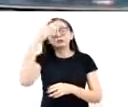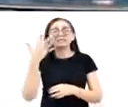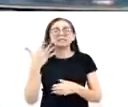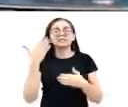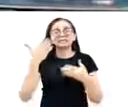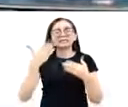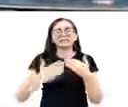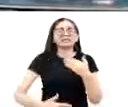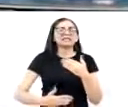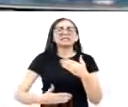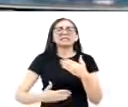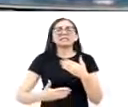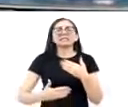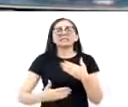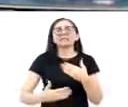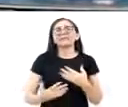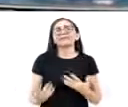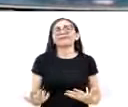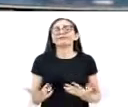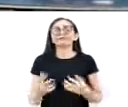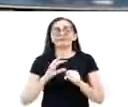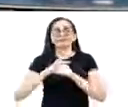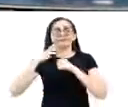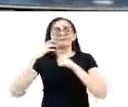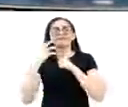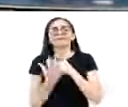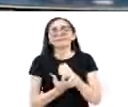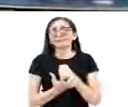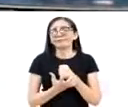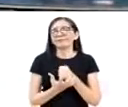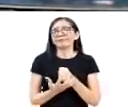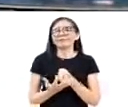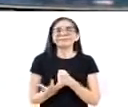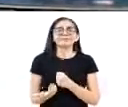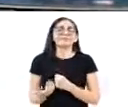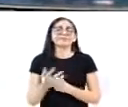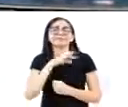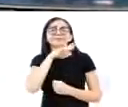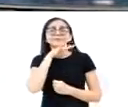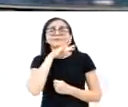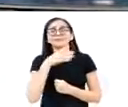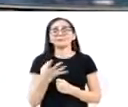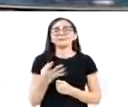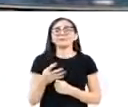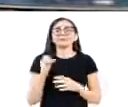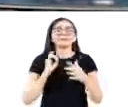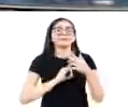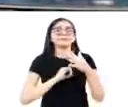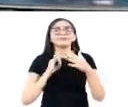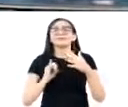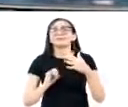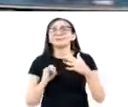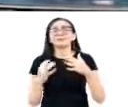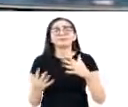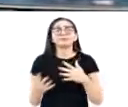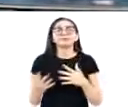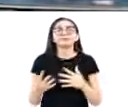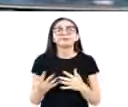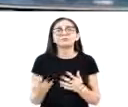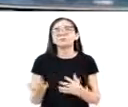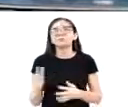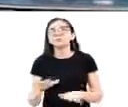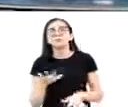alguma forma ela foi quebrada. Ela foi quebrada pela pandemia, ela foi quebrada pelas ações, pelas